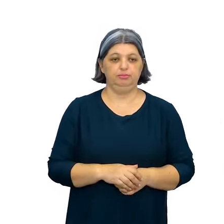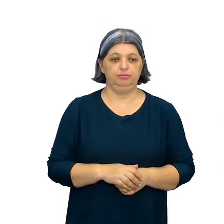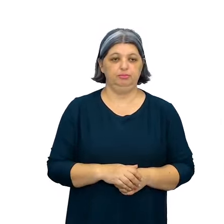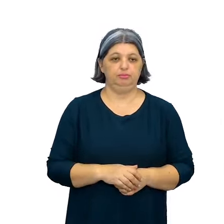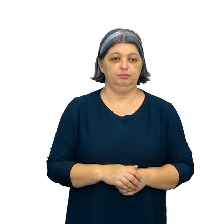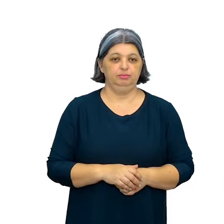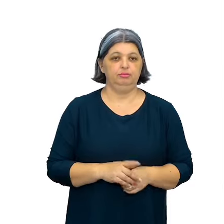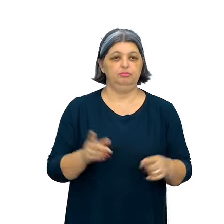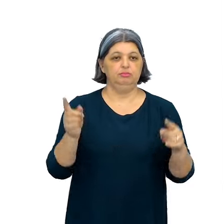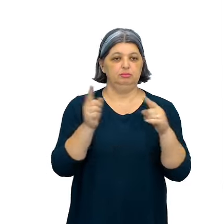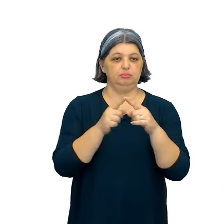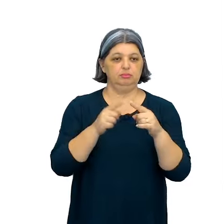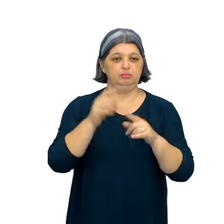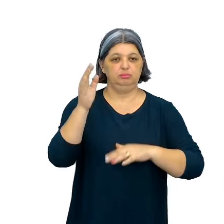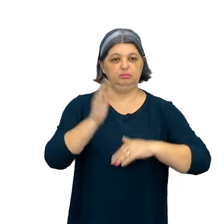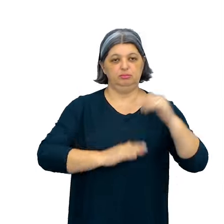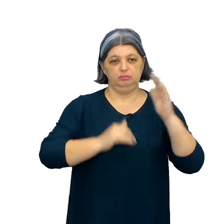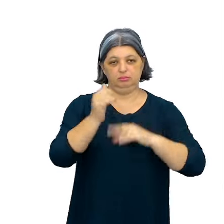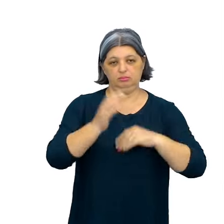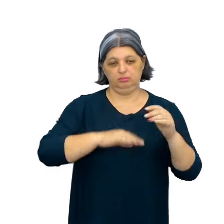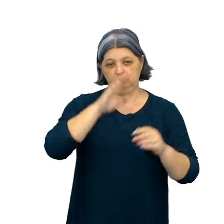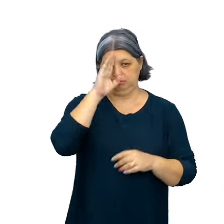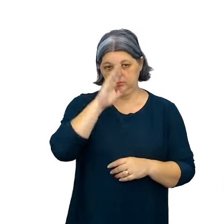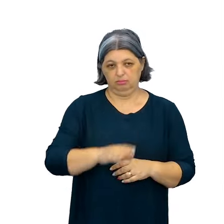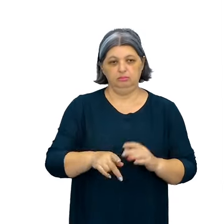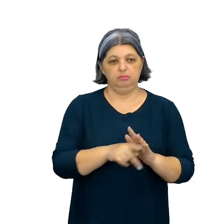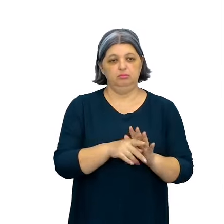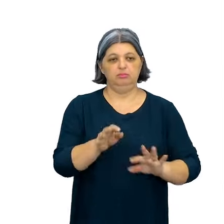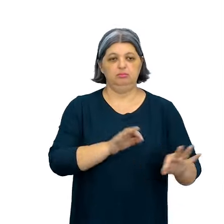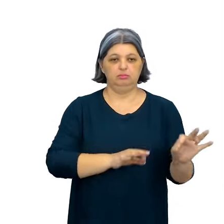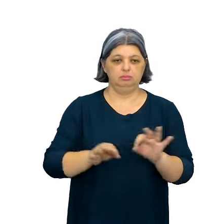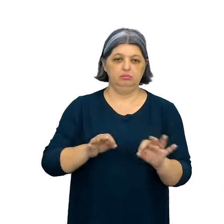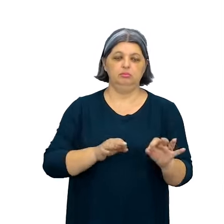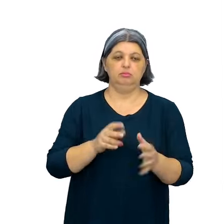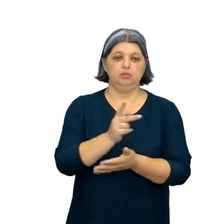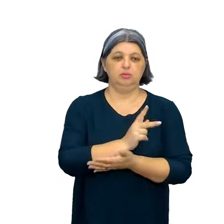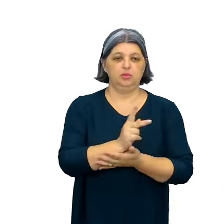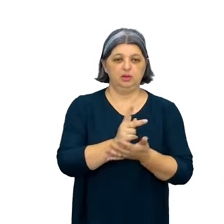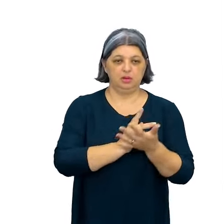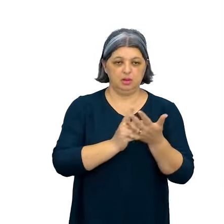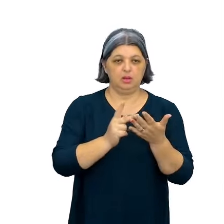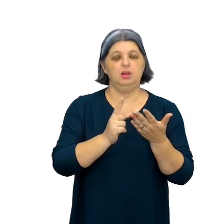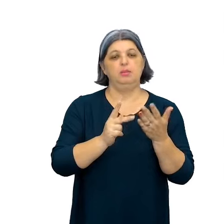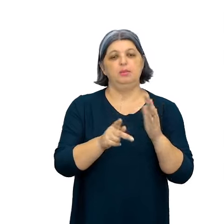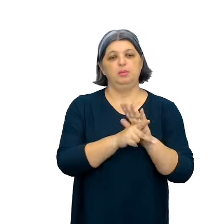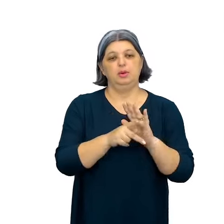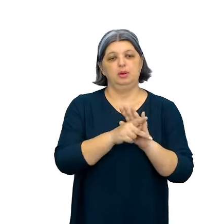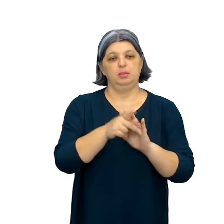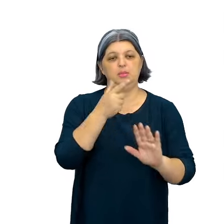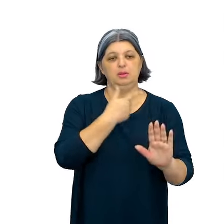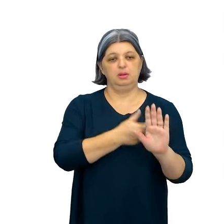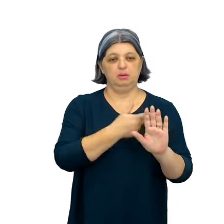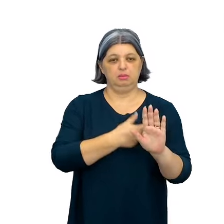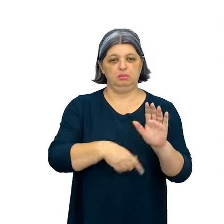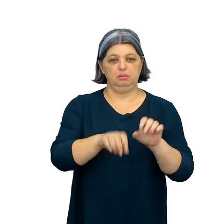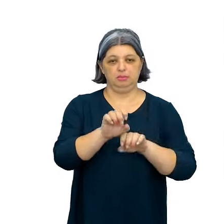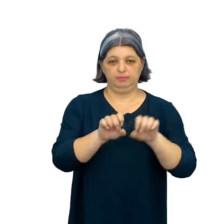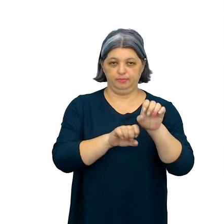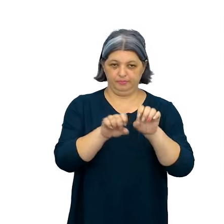elas se conectam com a habilidade essencial que contempla a produção e a organização do poema paródia a partir das marcas linguísticas e da estrutura